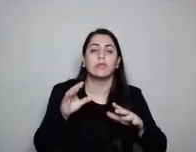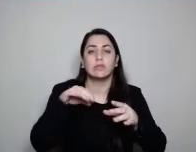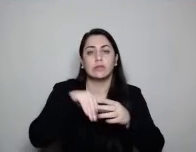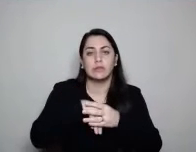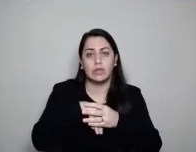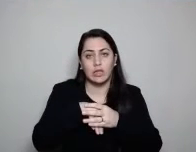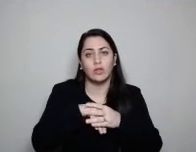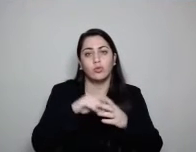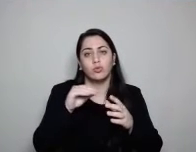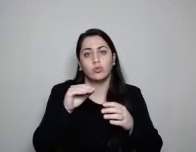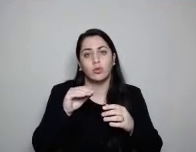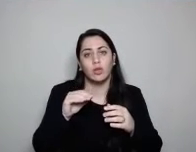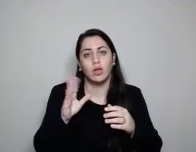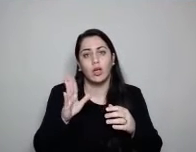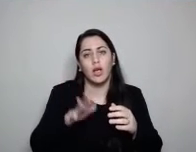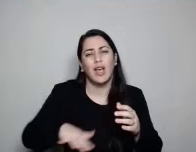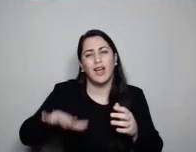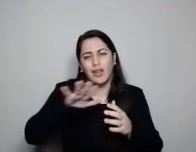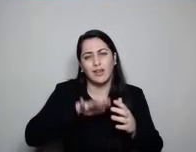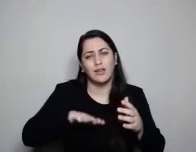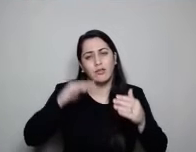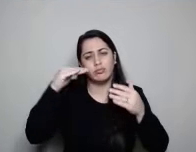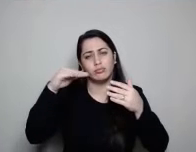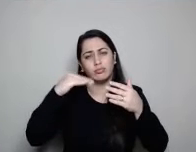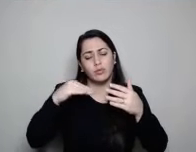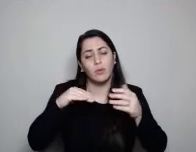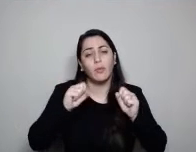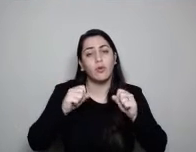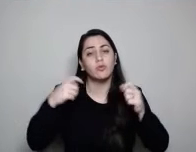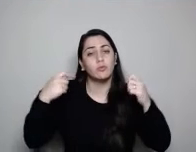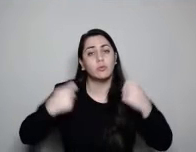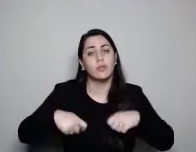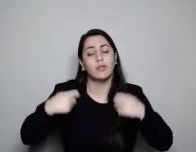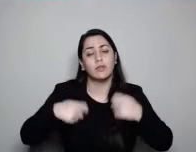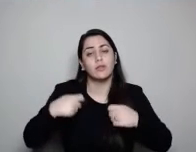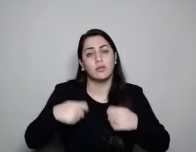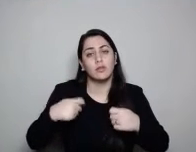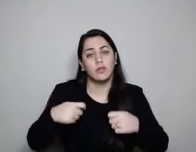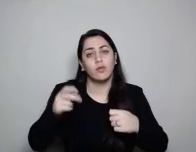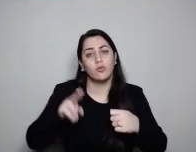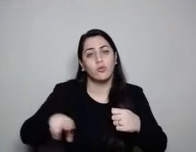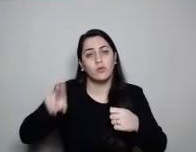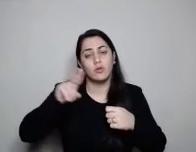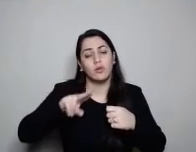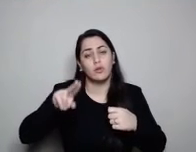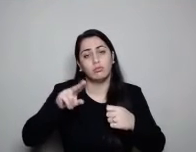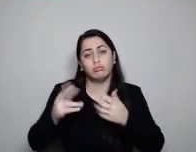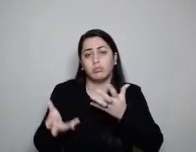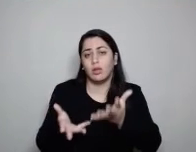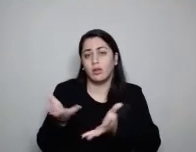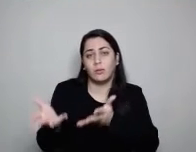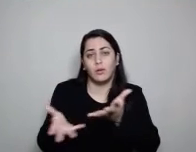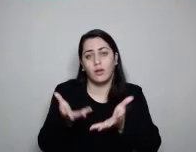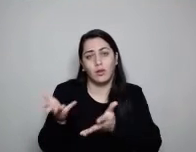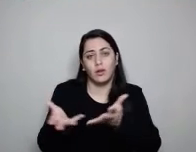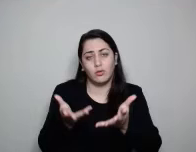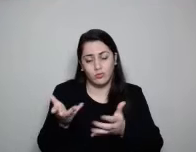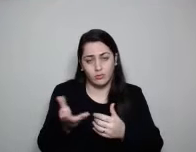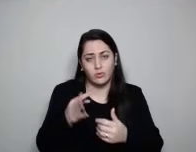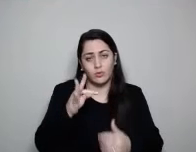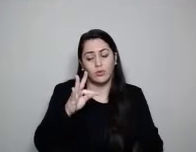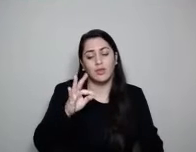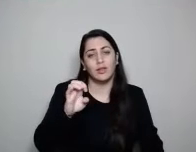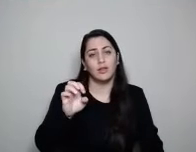alguma dessas alíneas haja a necessidade de se fazer uso dessas terapias. O que ela, na verdade,